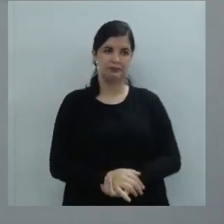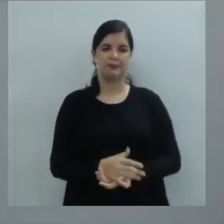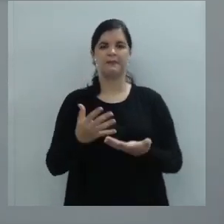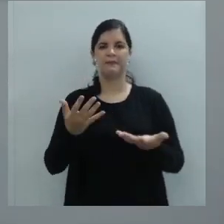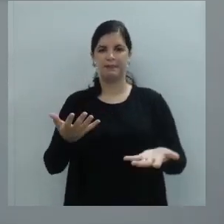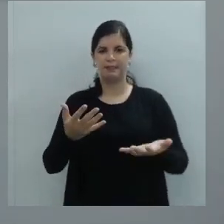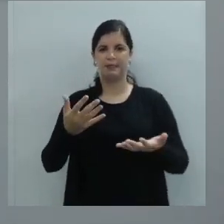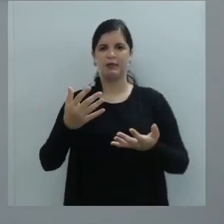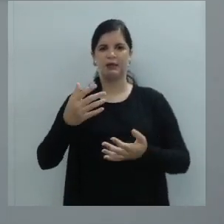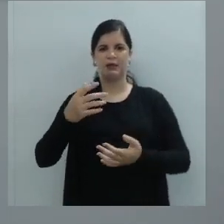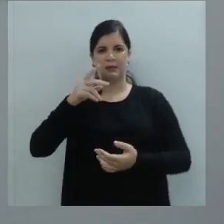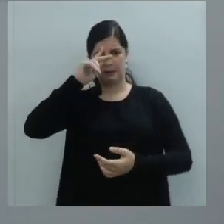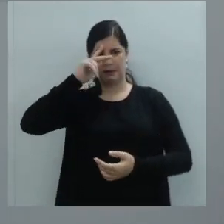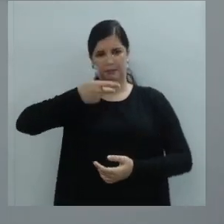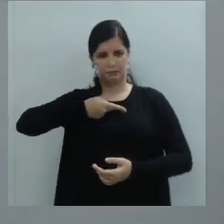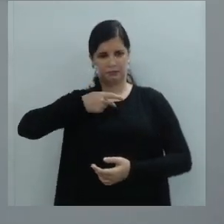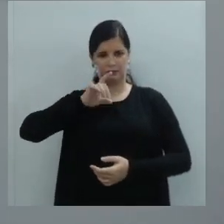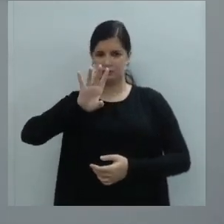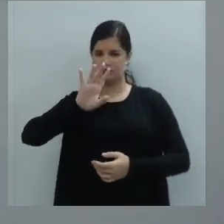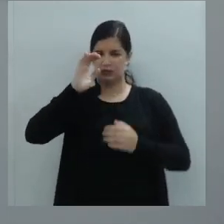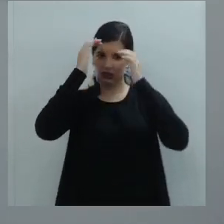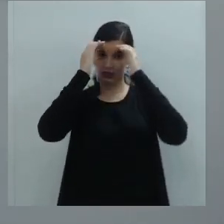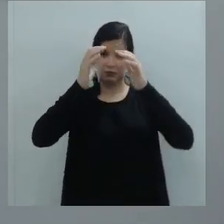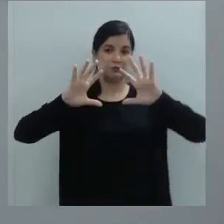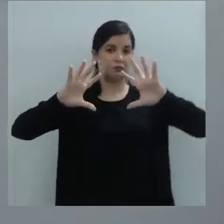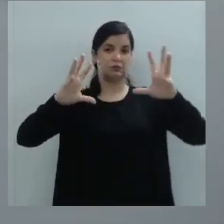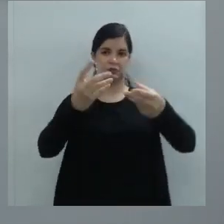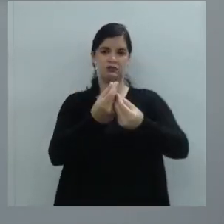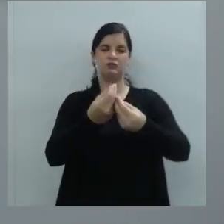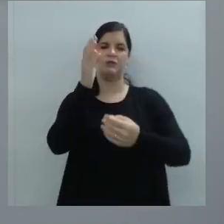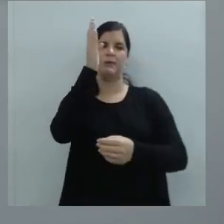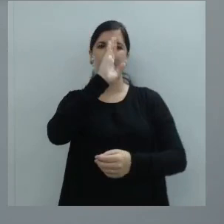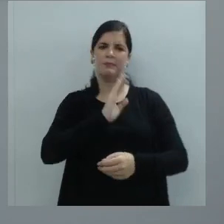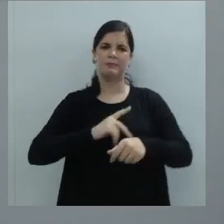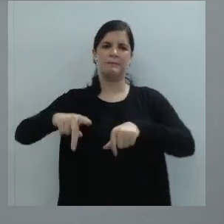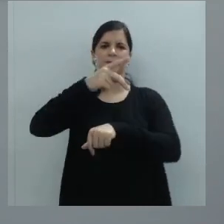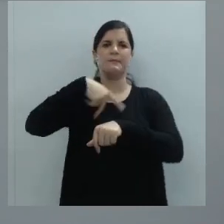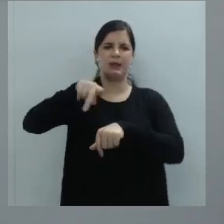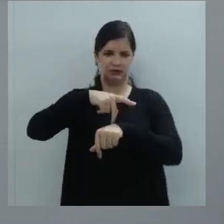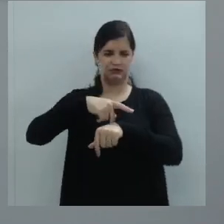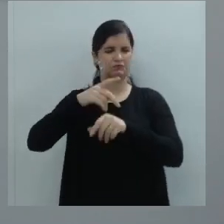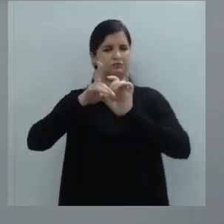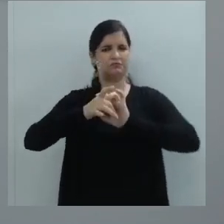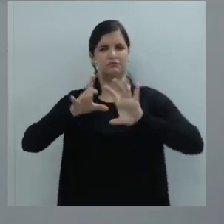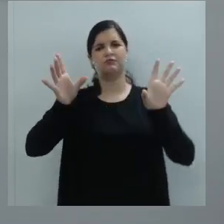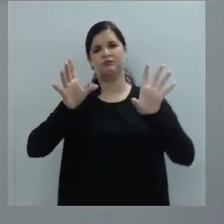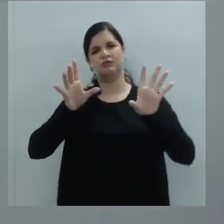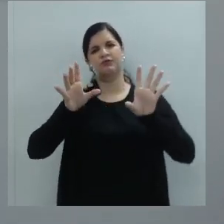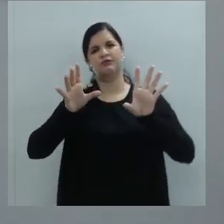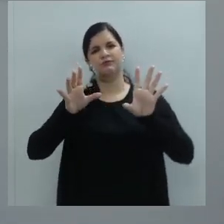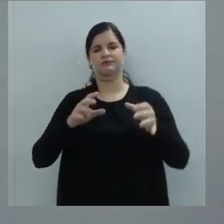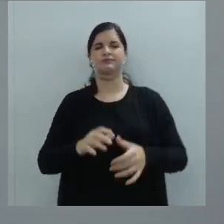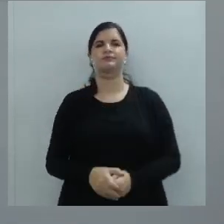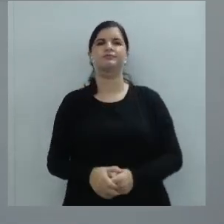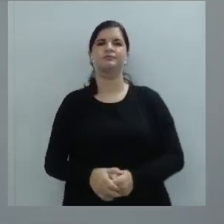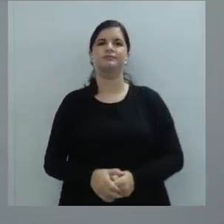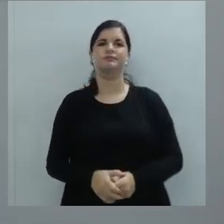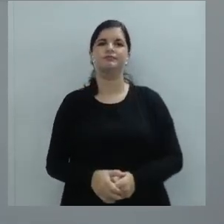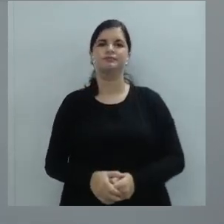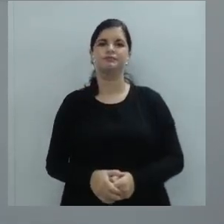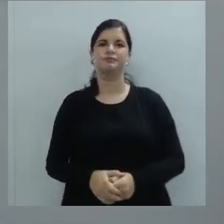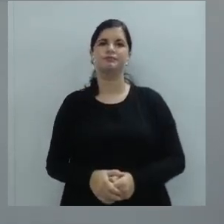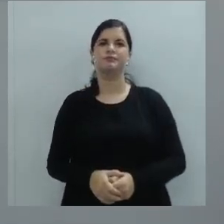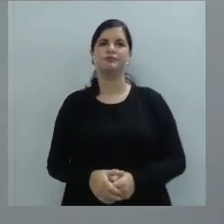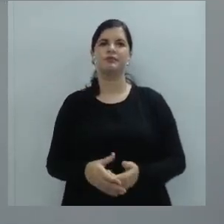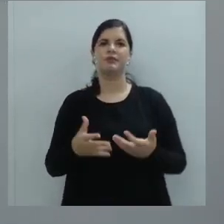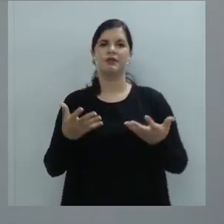seja, não só a nossa. Então, respeito. E o Brasil é um país laico, não esqueça disso. Vamos